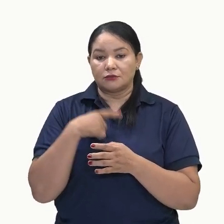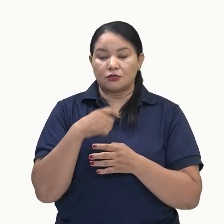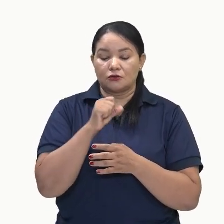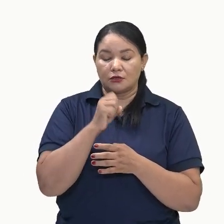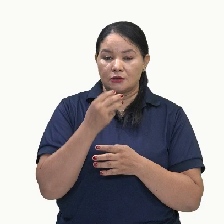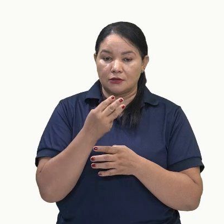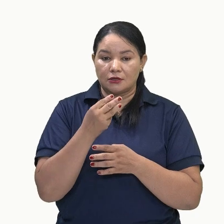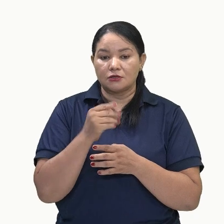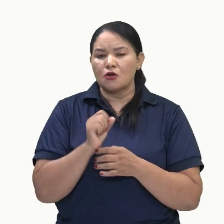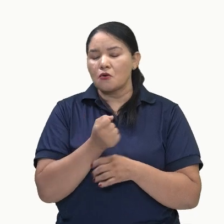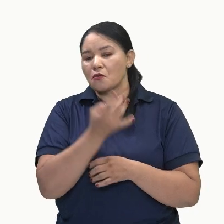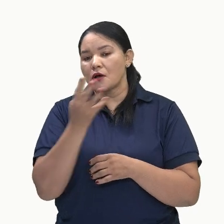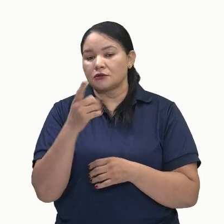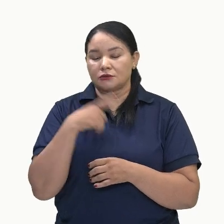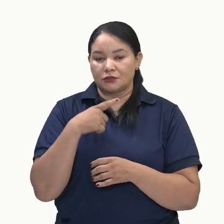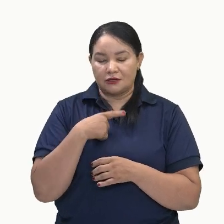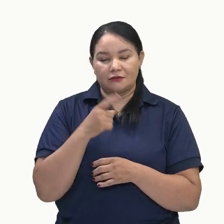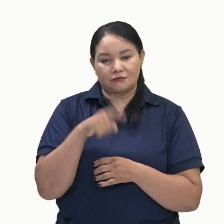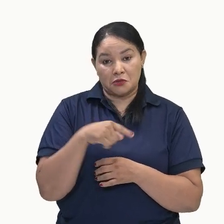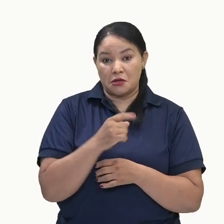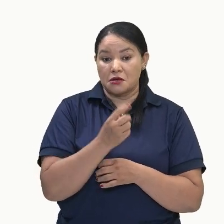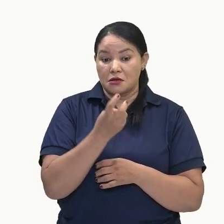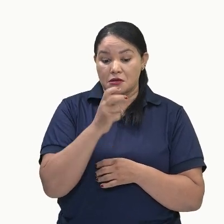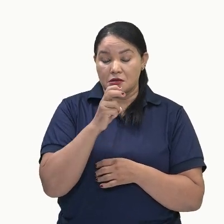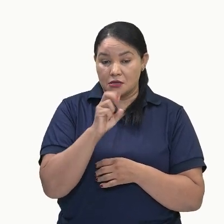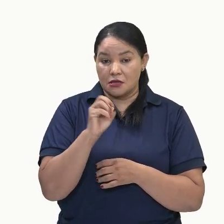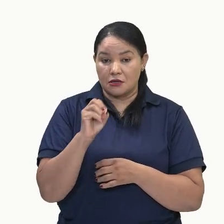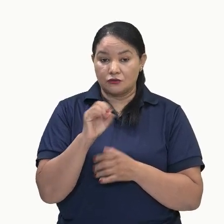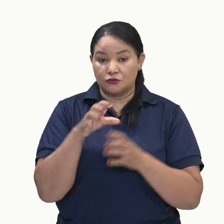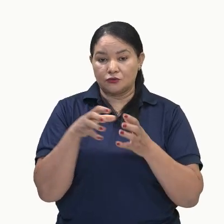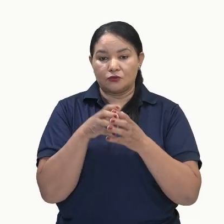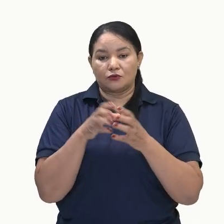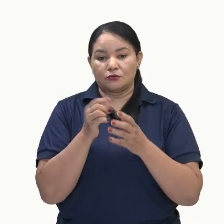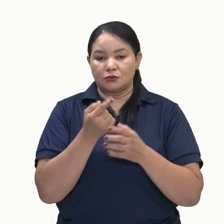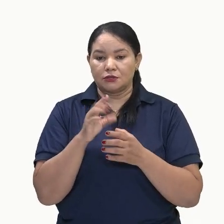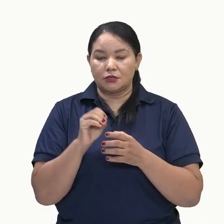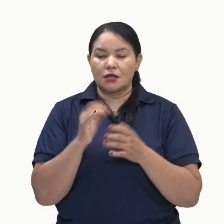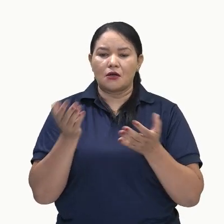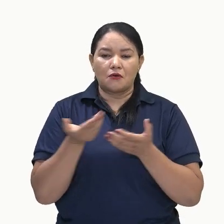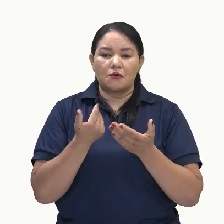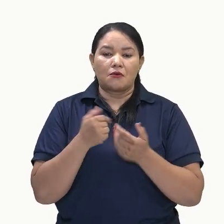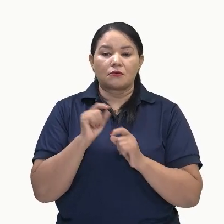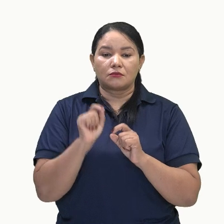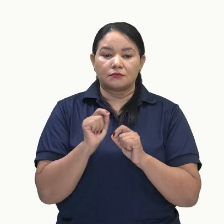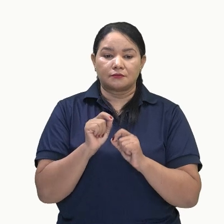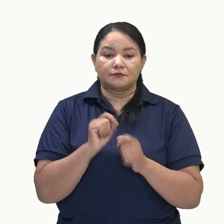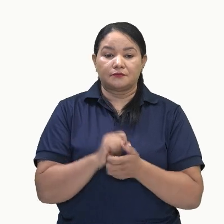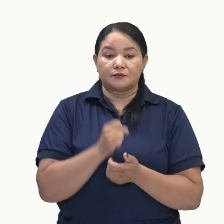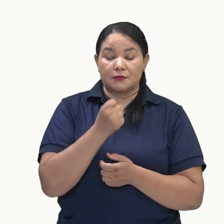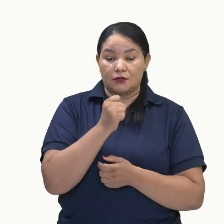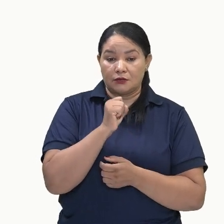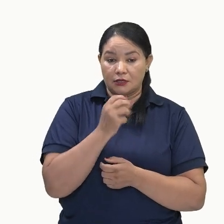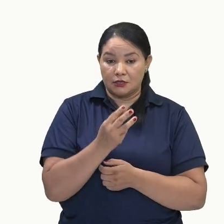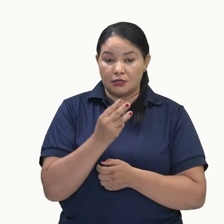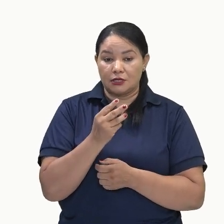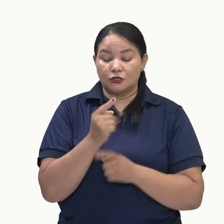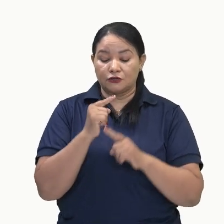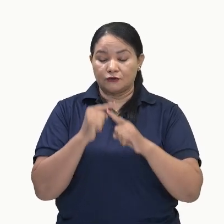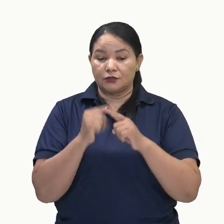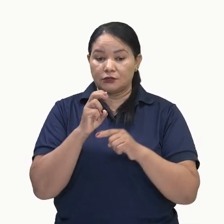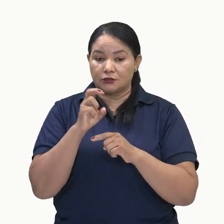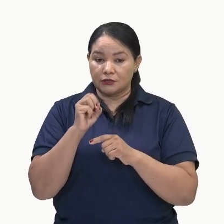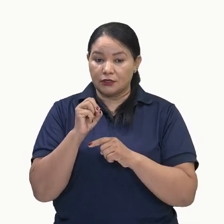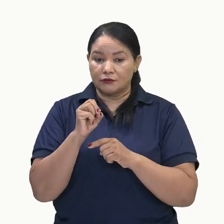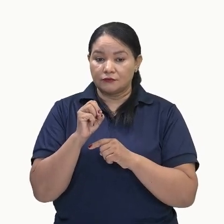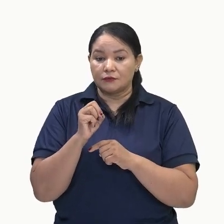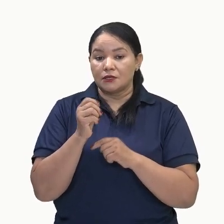500, certo? 500 grupos de 100. E aí basta fazer essa conta. Ó. 83 multiplicado por 500